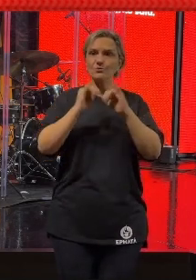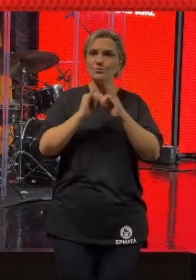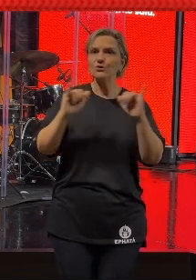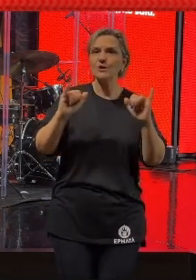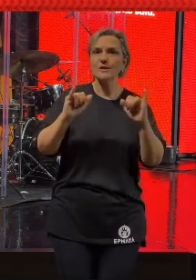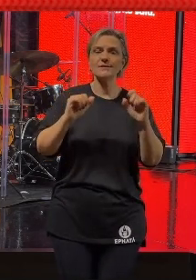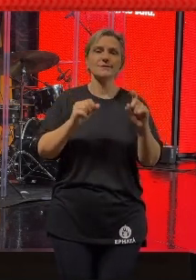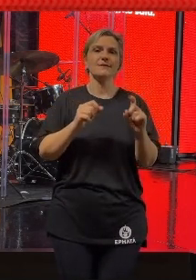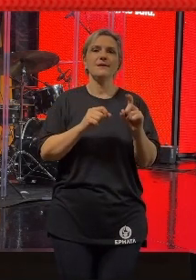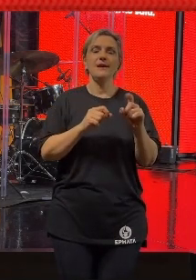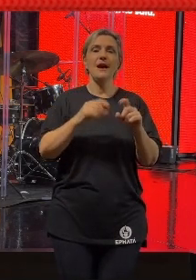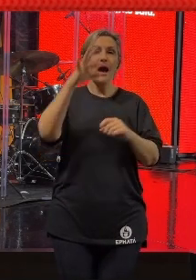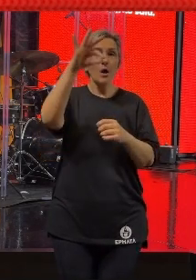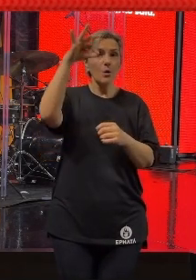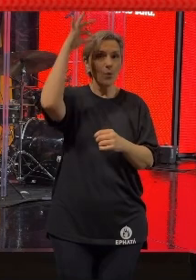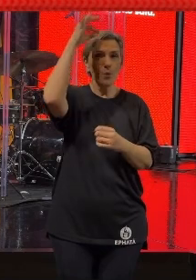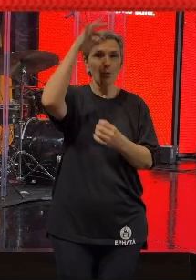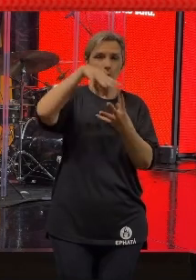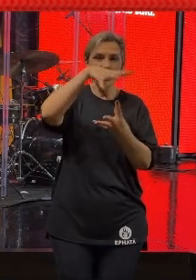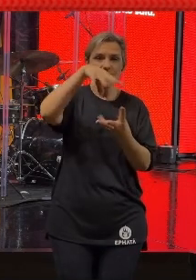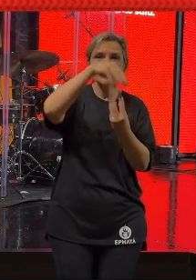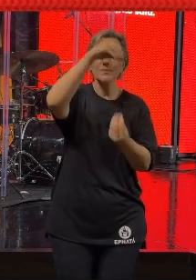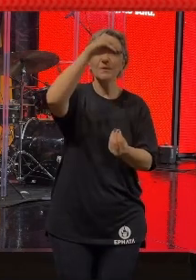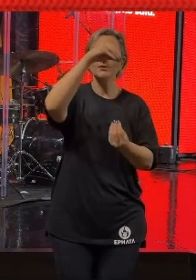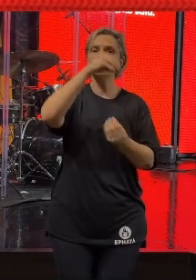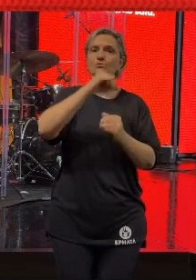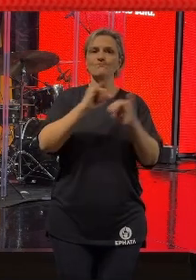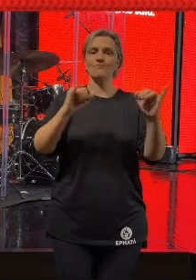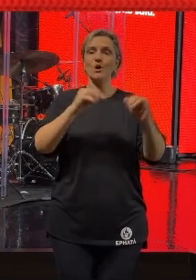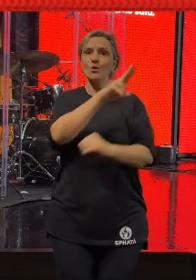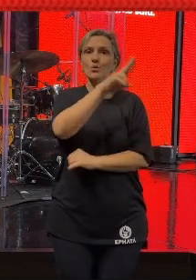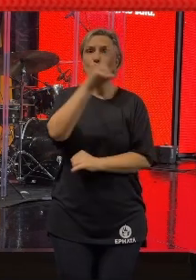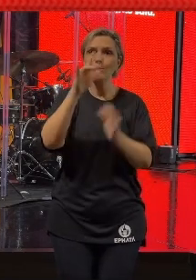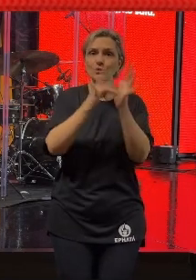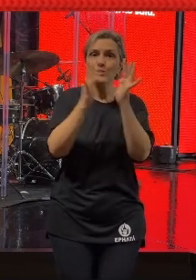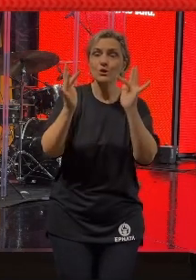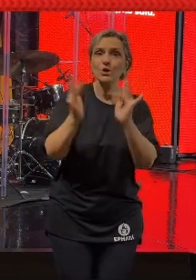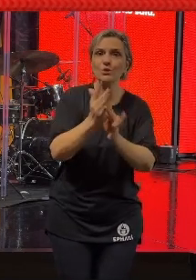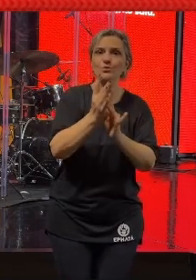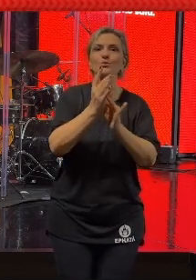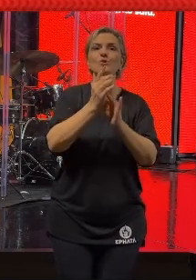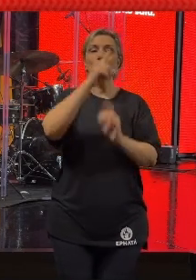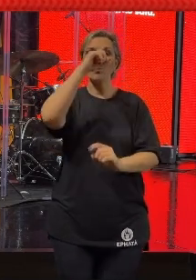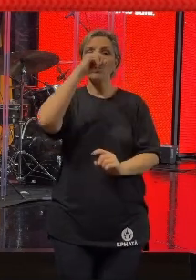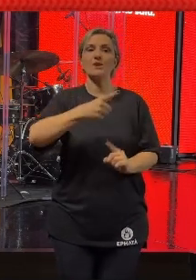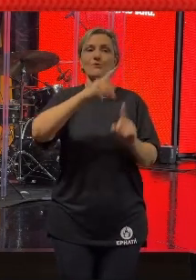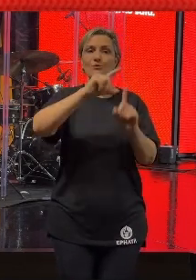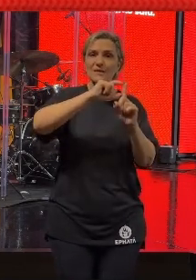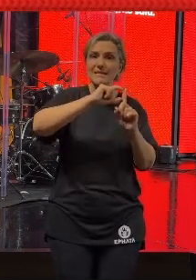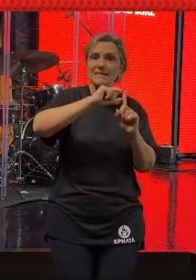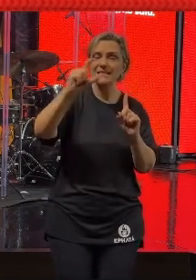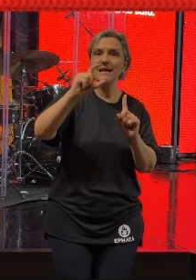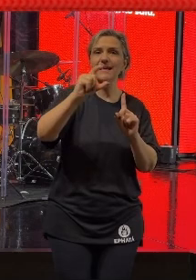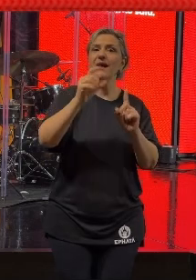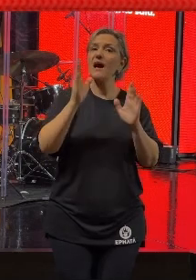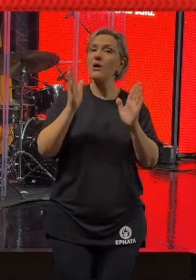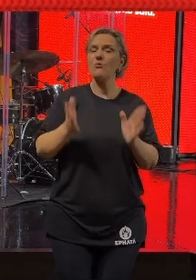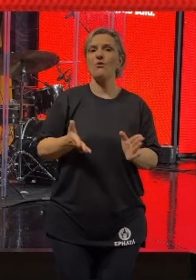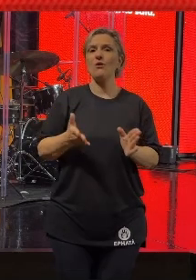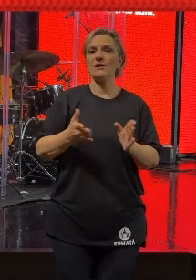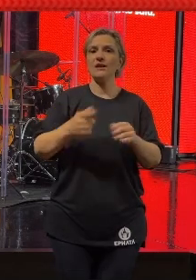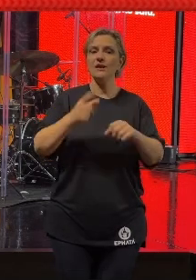ao Espírito: em nome de Jesus Cristo, eu ordeno que você saia dela. E na mesma hora